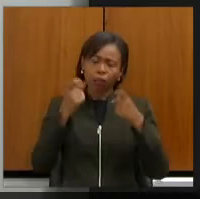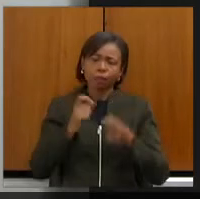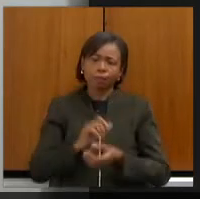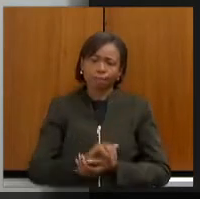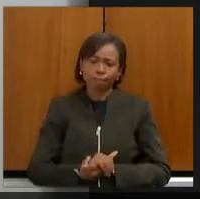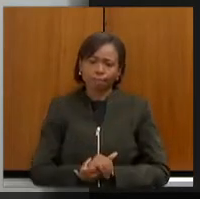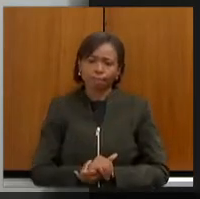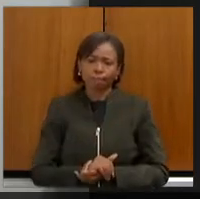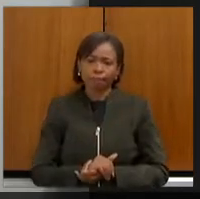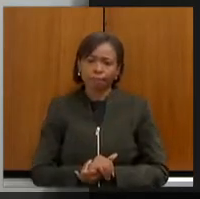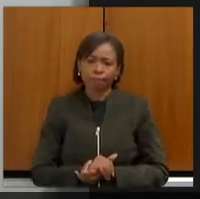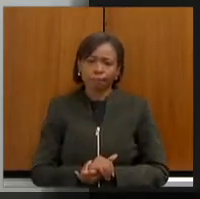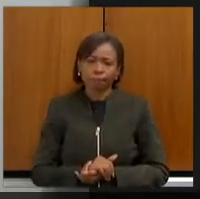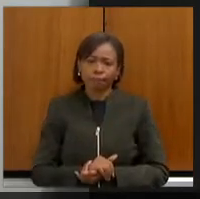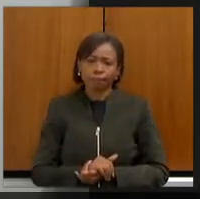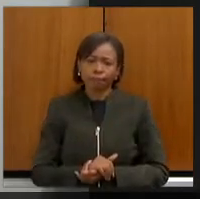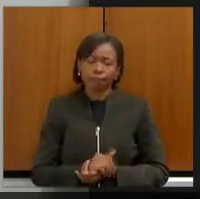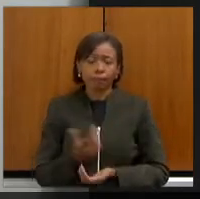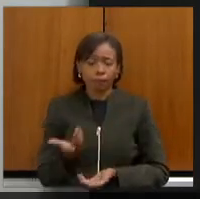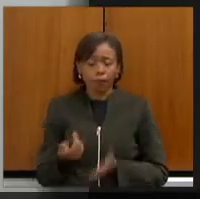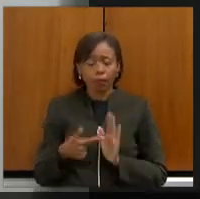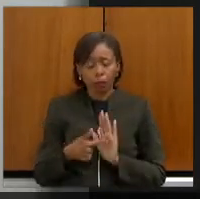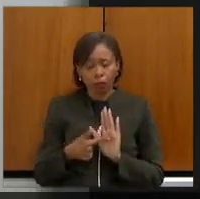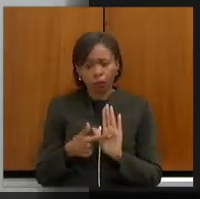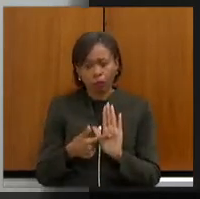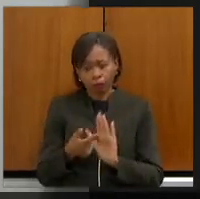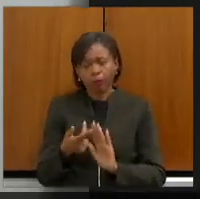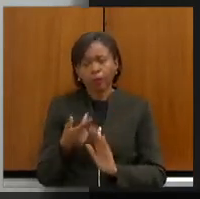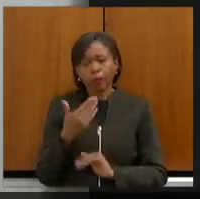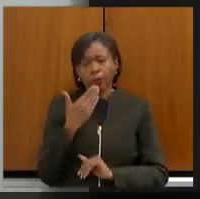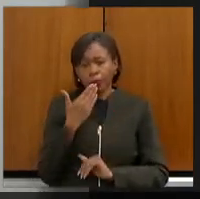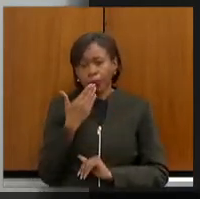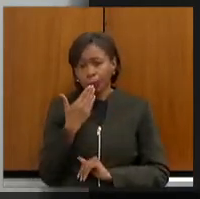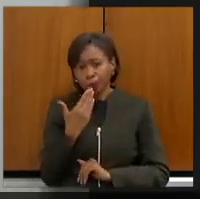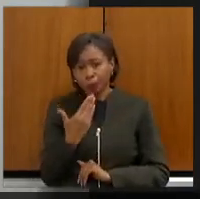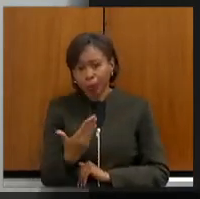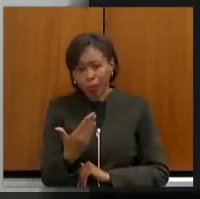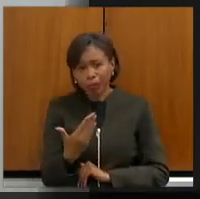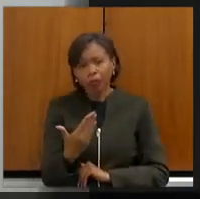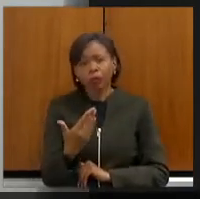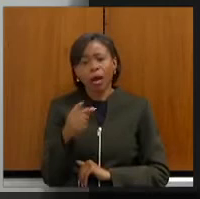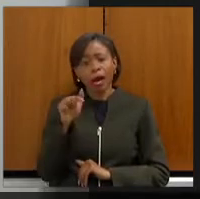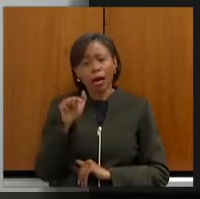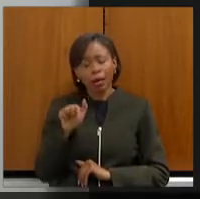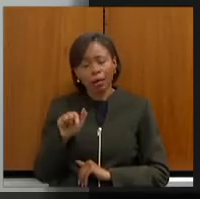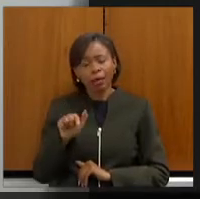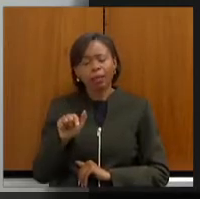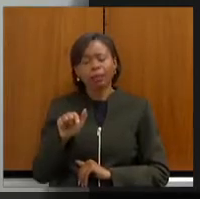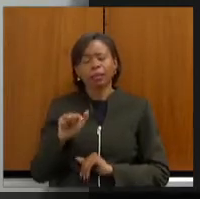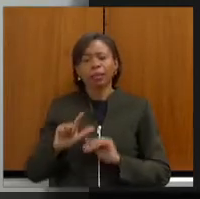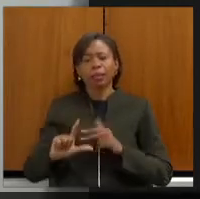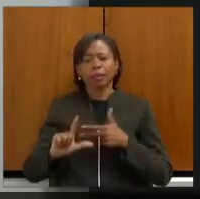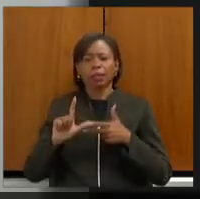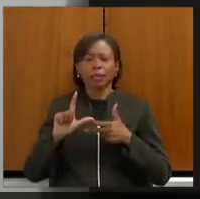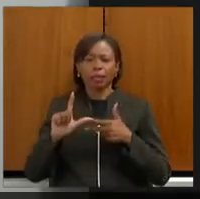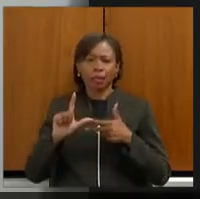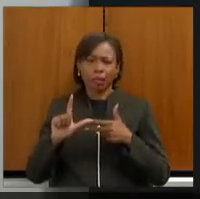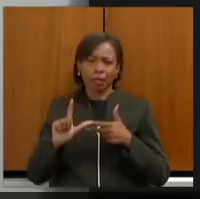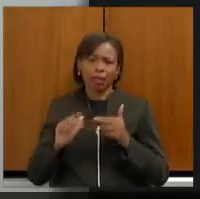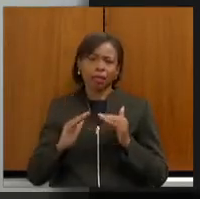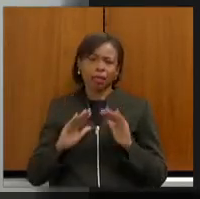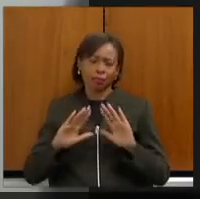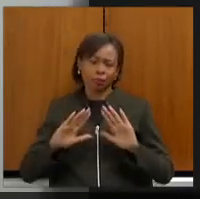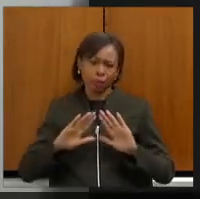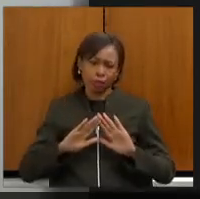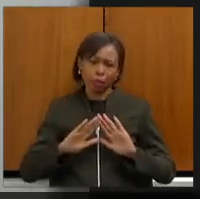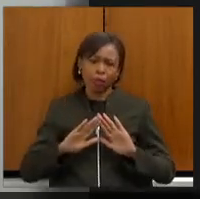formas né então fica aqui o meu registro e o meu apelo à casa Legislativa e as deputadas